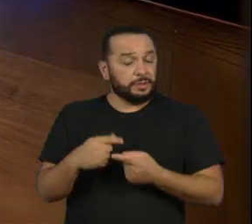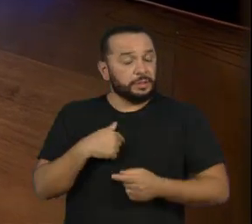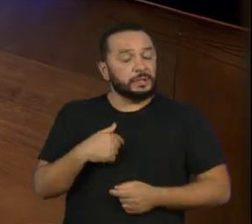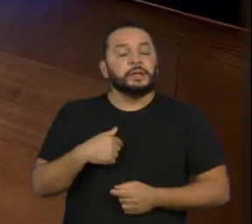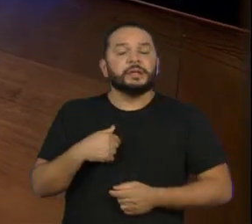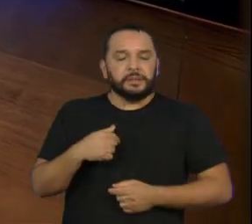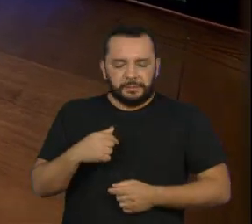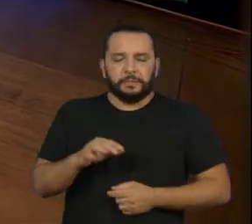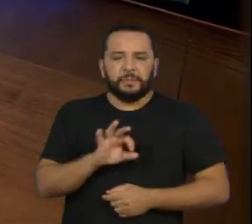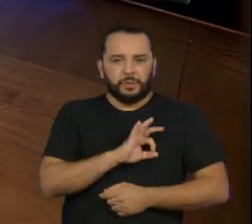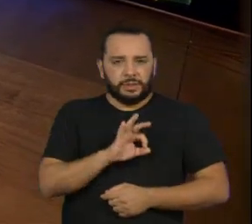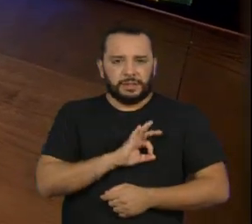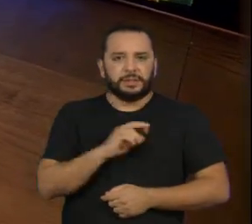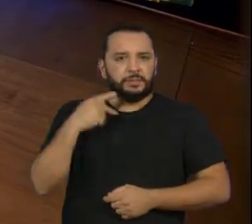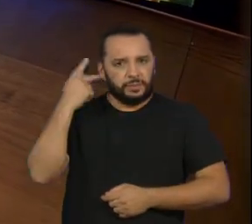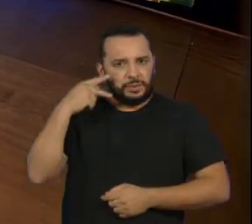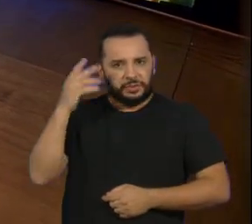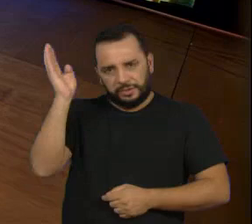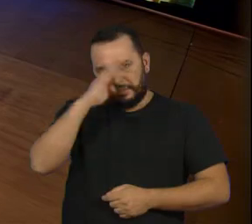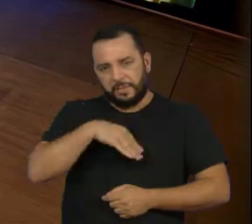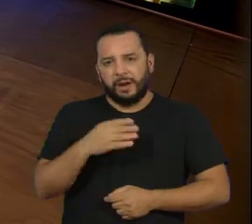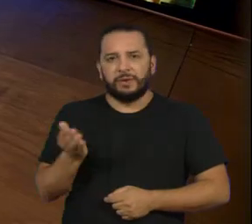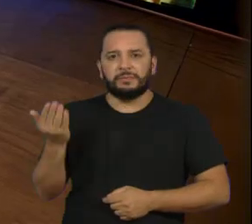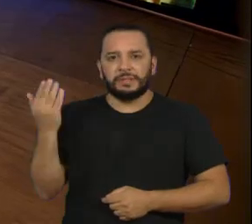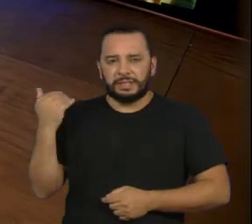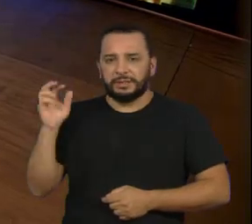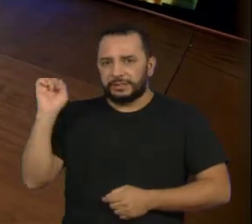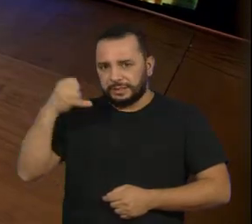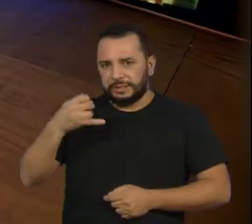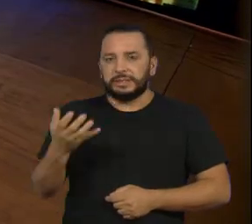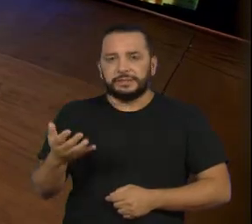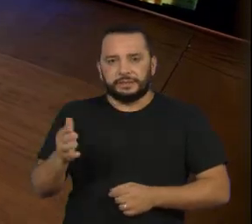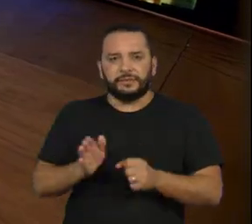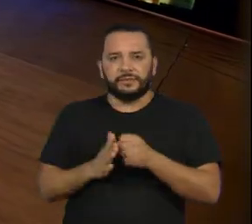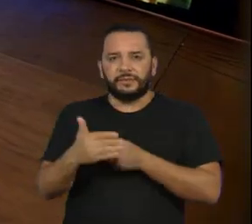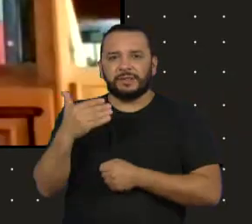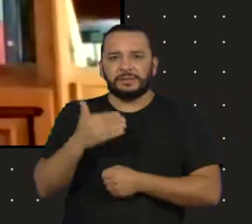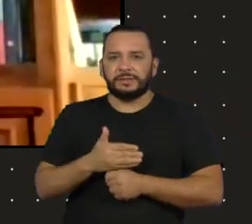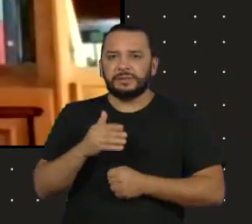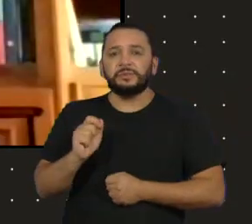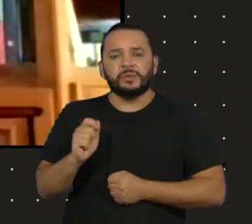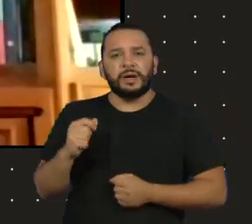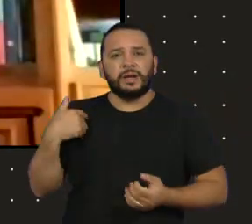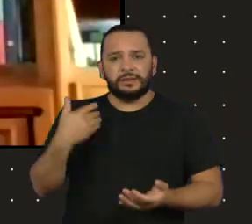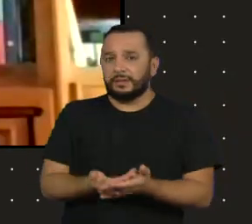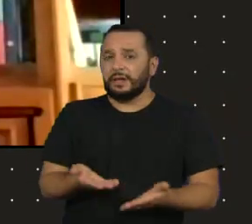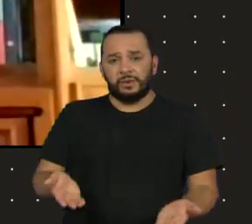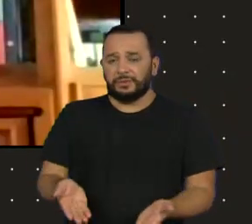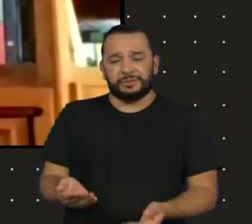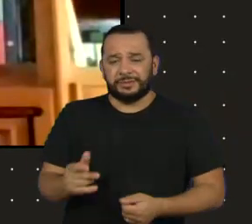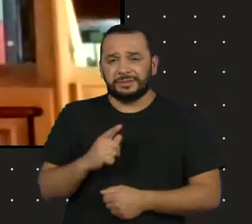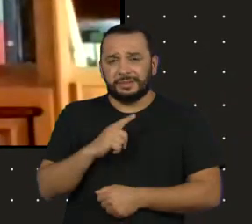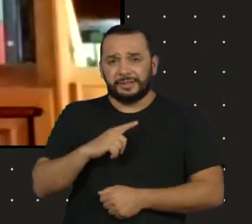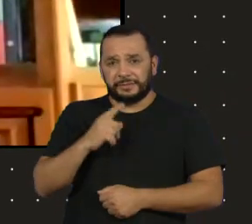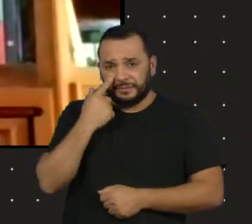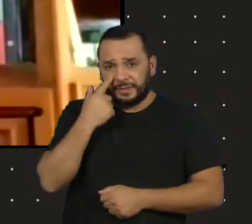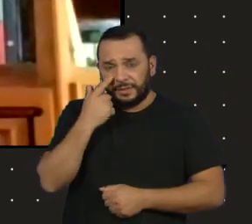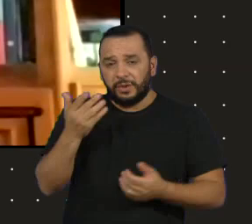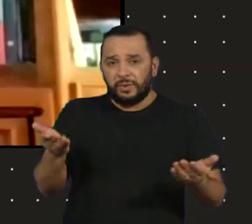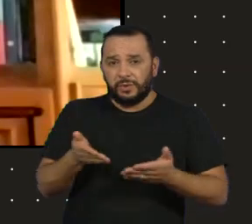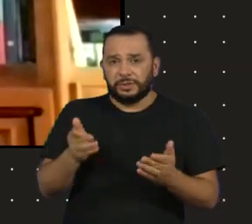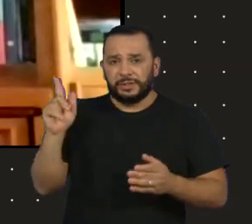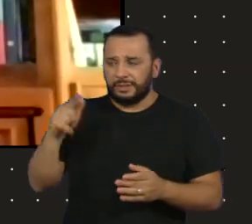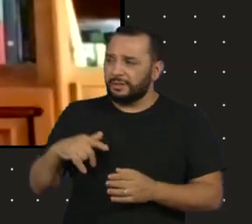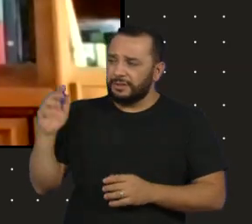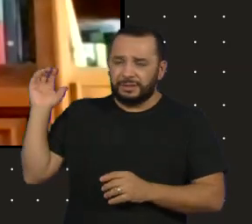política daquele período era cruel, era perversa mesmo. E o fascismo seguiu, o fascismo está aí, a herança do que nós estamos vendo hoje vem